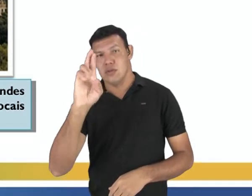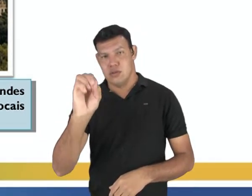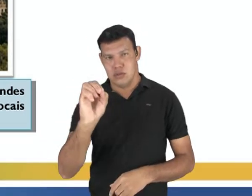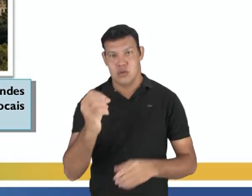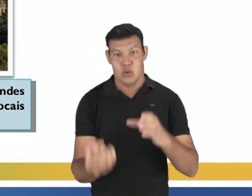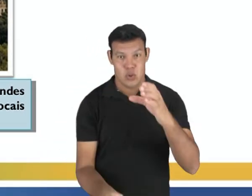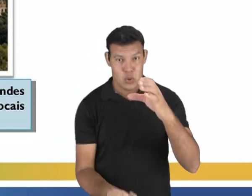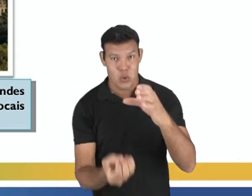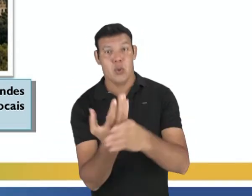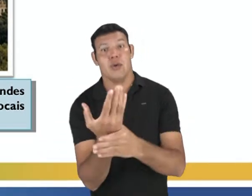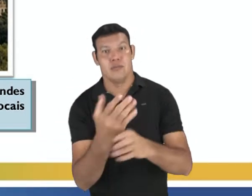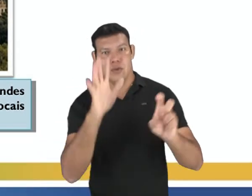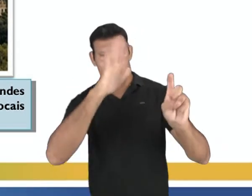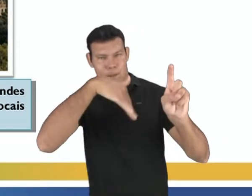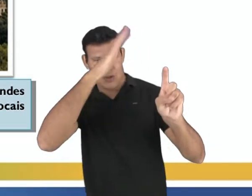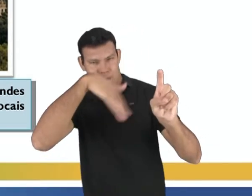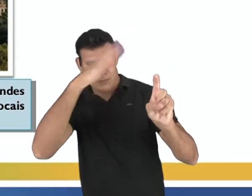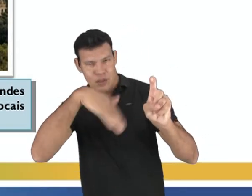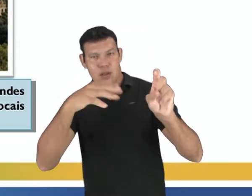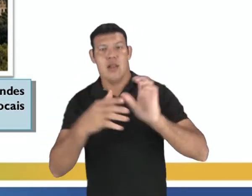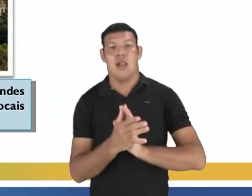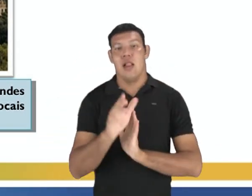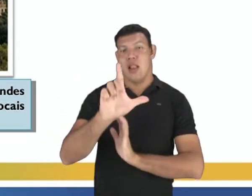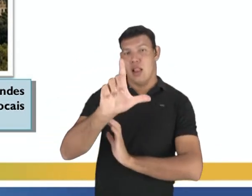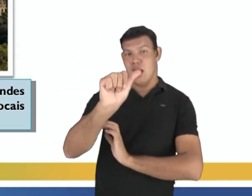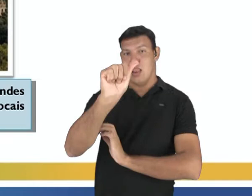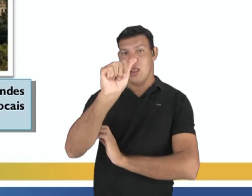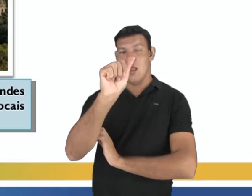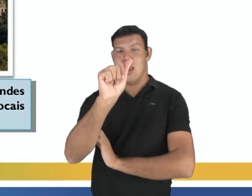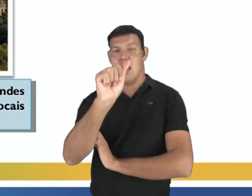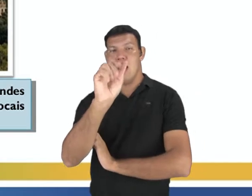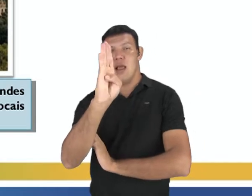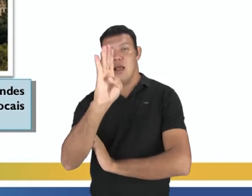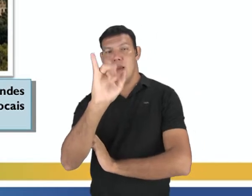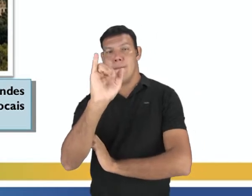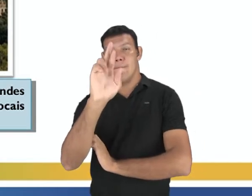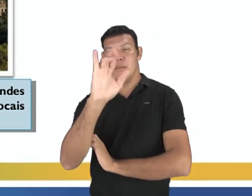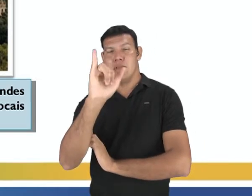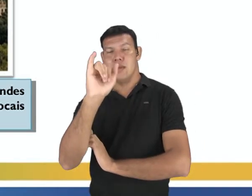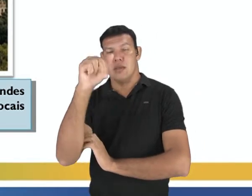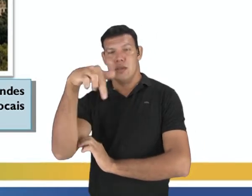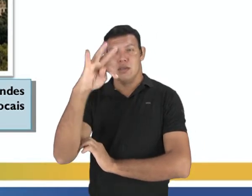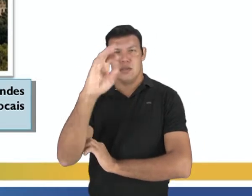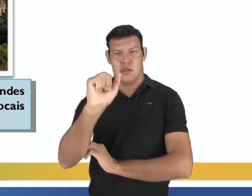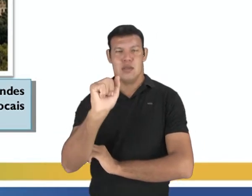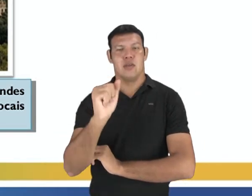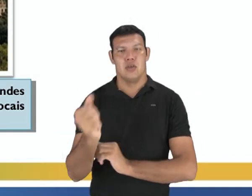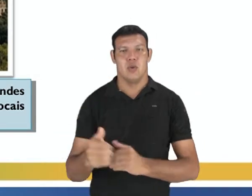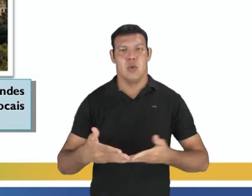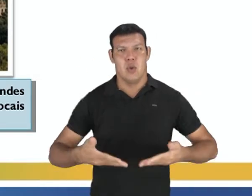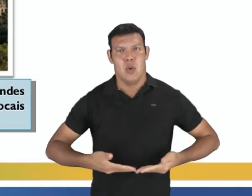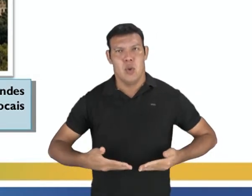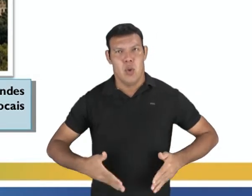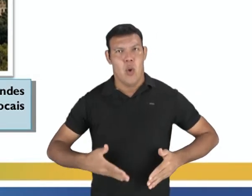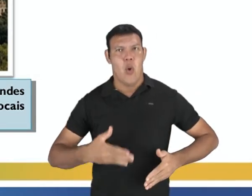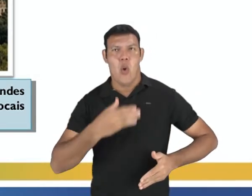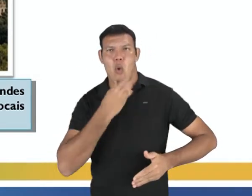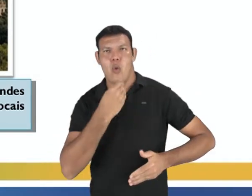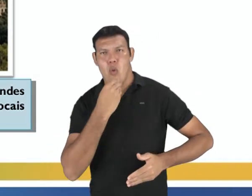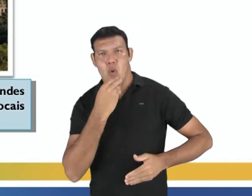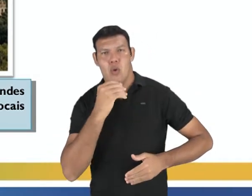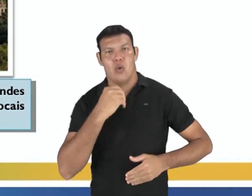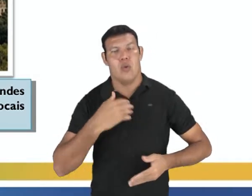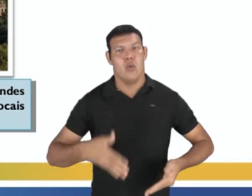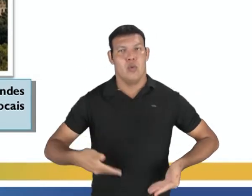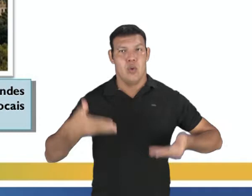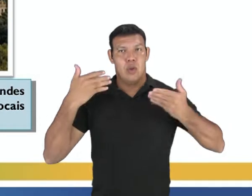aí nos labirintos, né, de Micenas, que aí era um ser mitológico que era metade homem, metade touro, né, que se